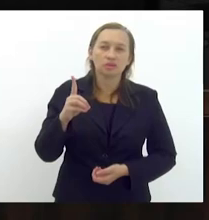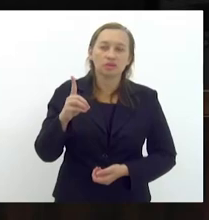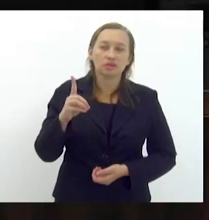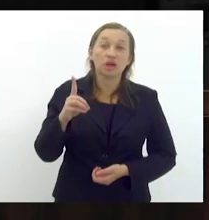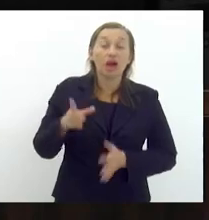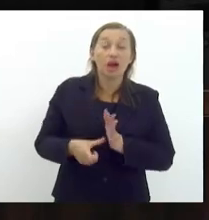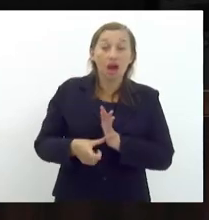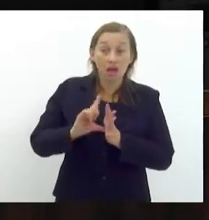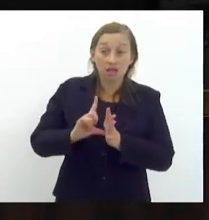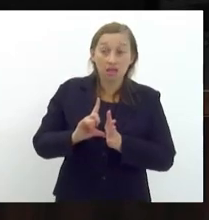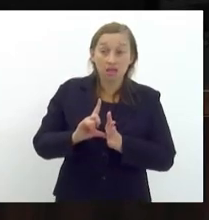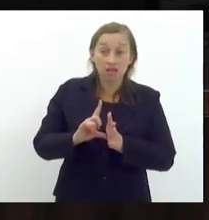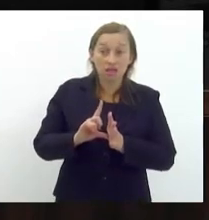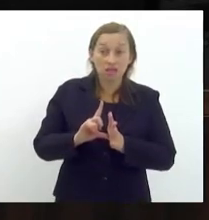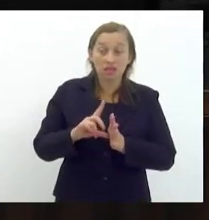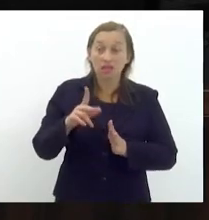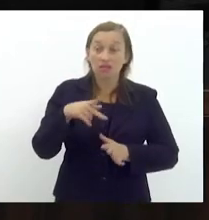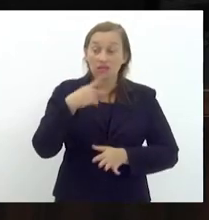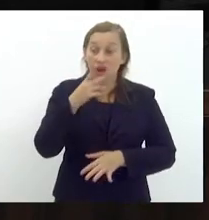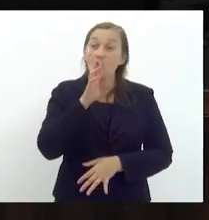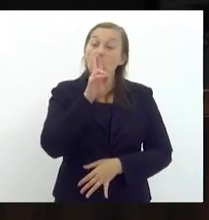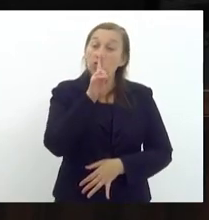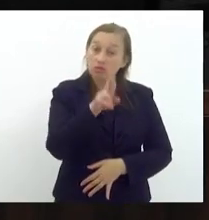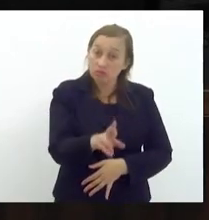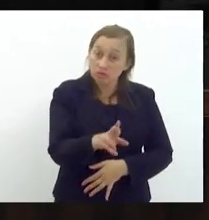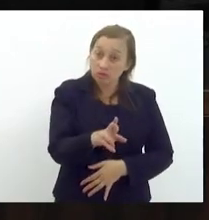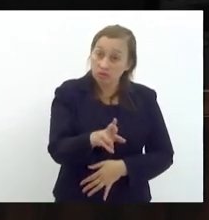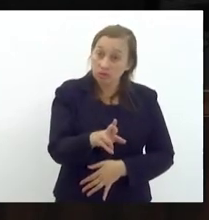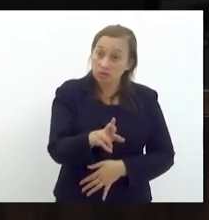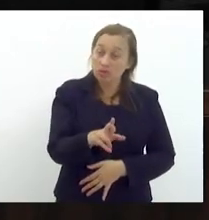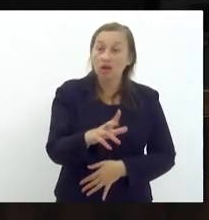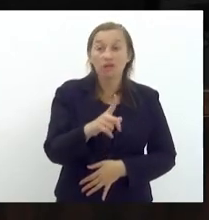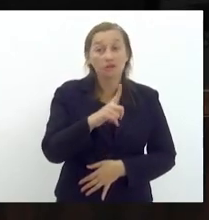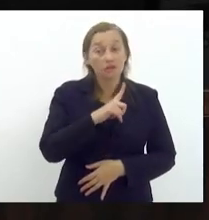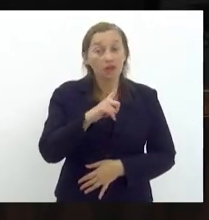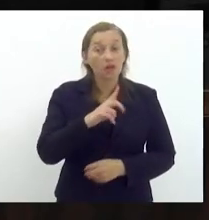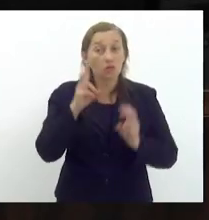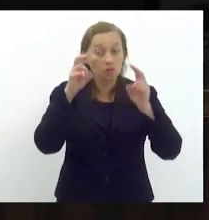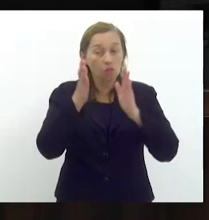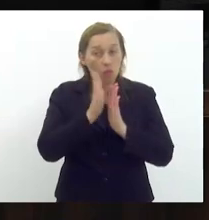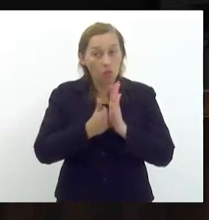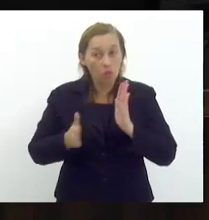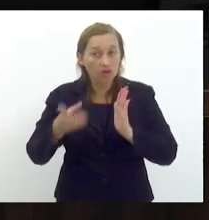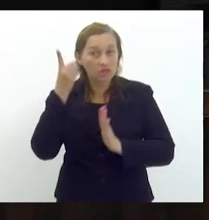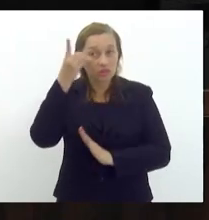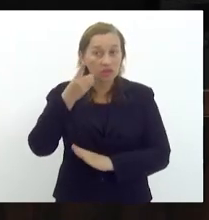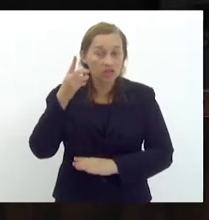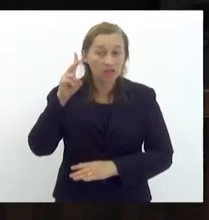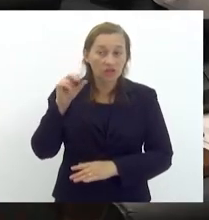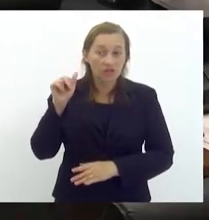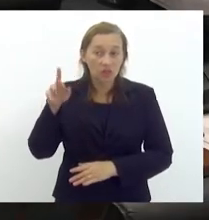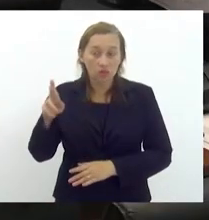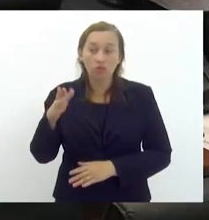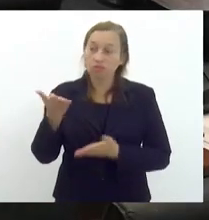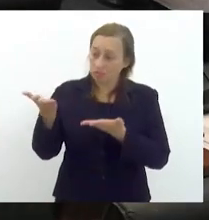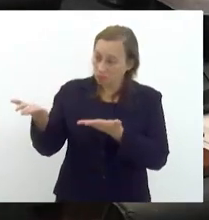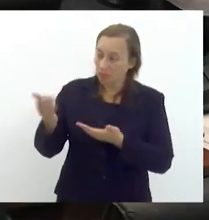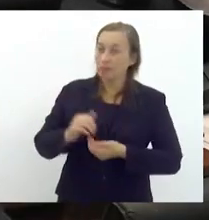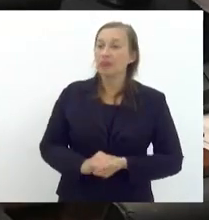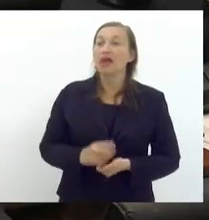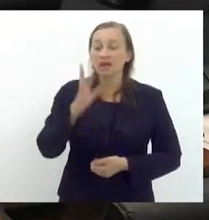antes da presidência proclamar o resultado existe uma questão de ódio Deputado Vitor Júnior por favor